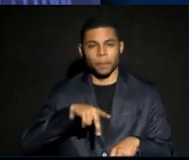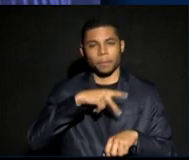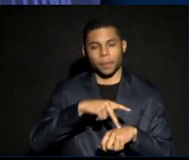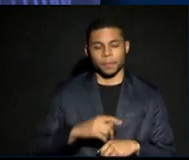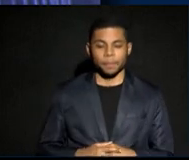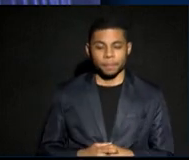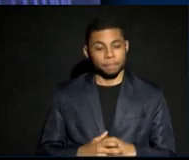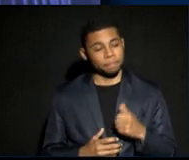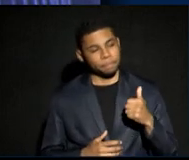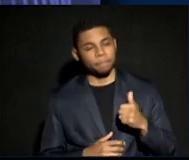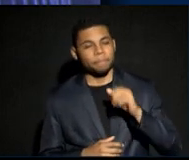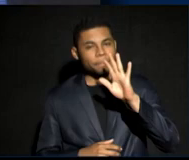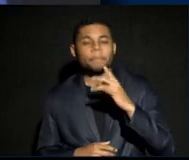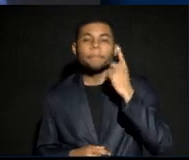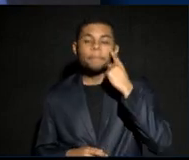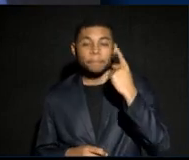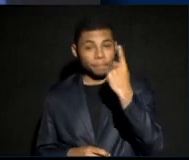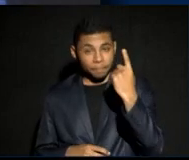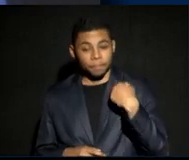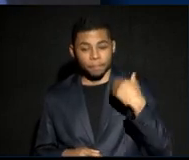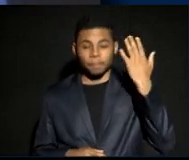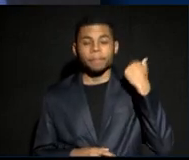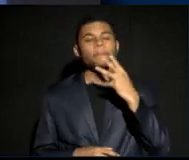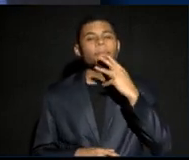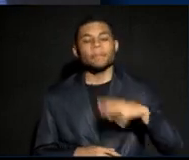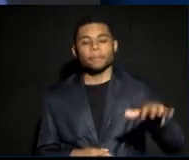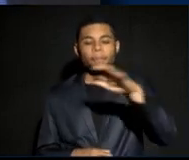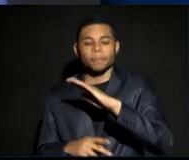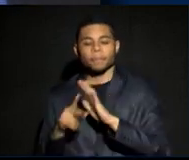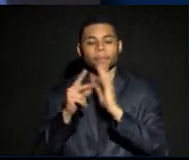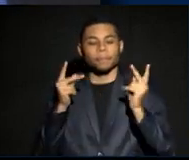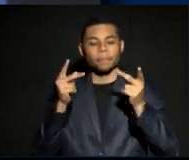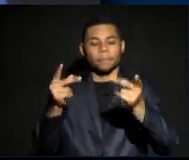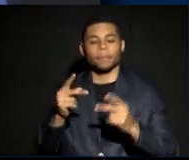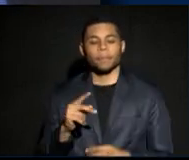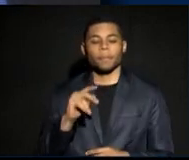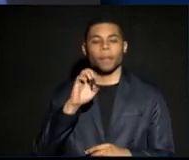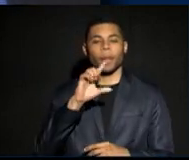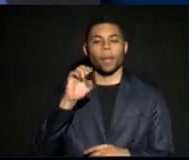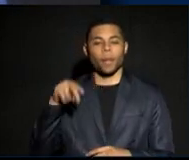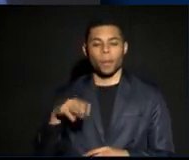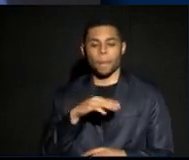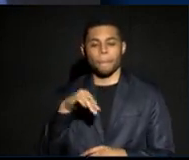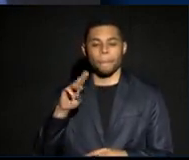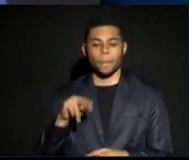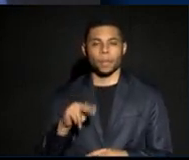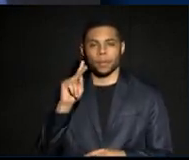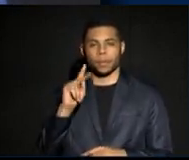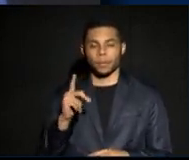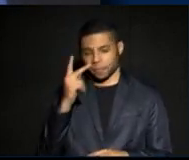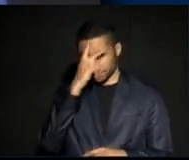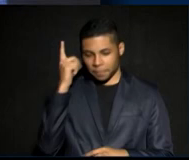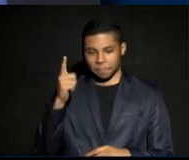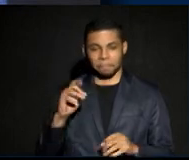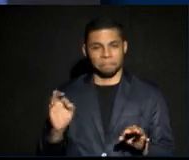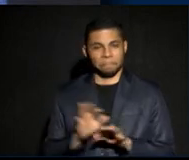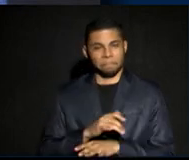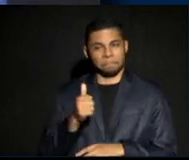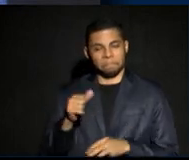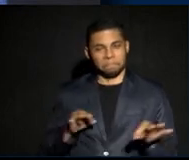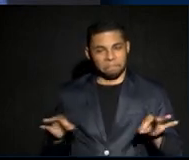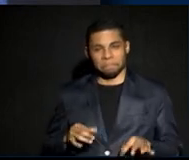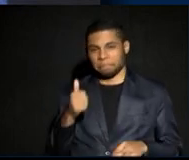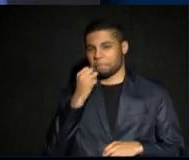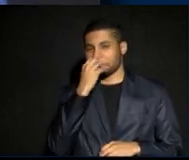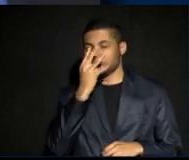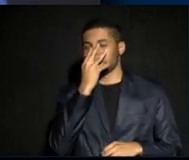país mas com certeza primeiro chegou oportunidade de conhecer Aguiar a pele na visita do Elon musk like que rapaziada bem preparada fiquei